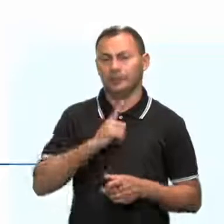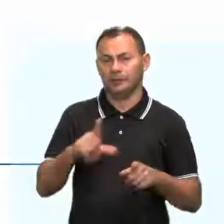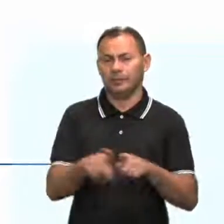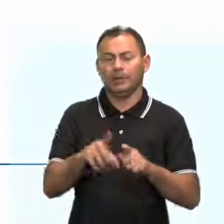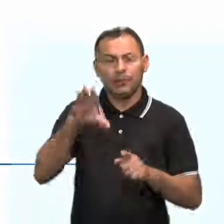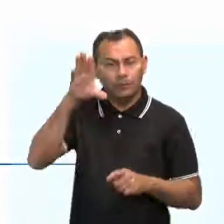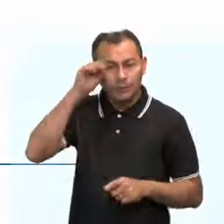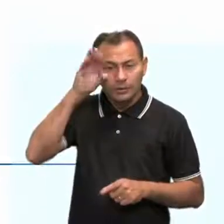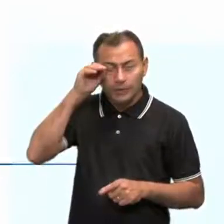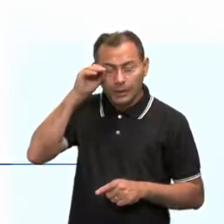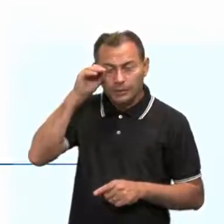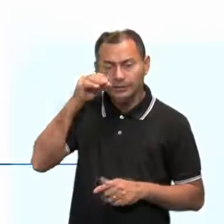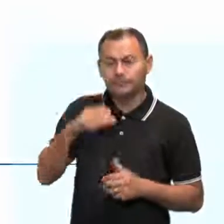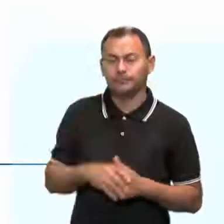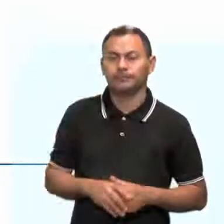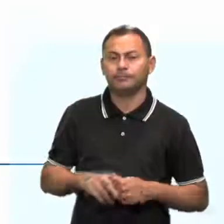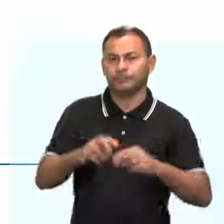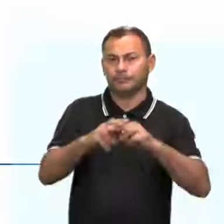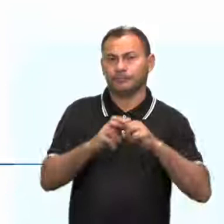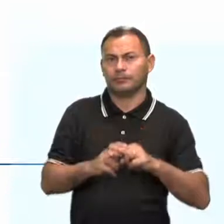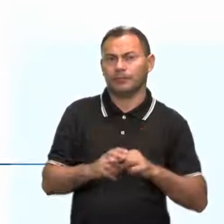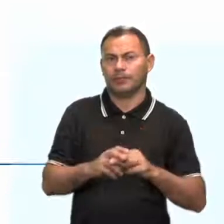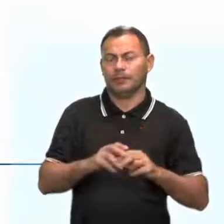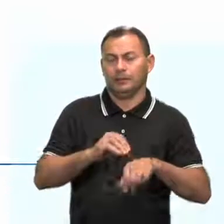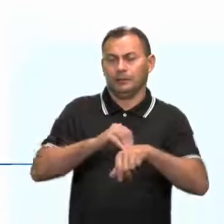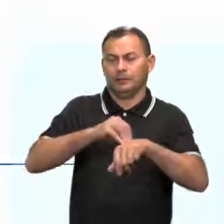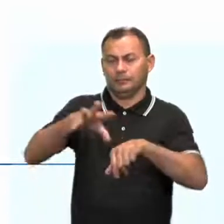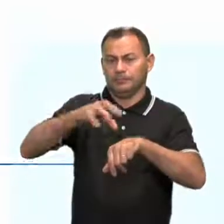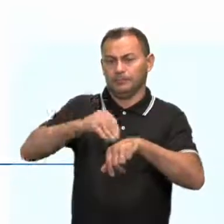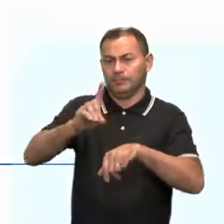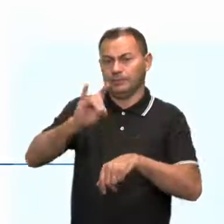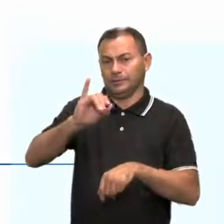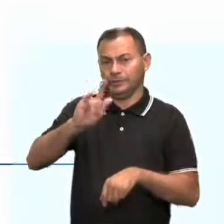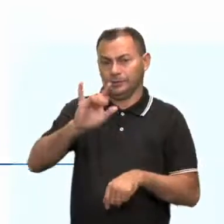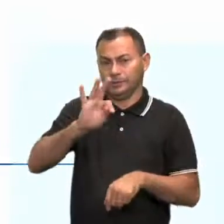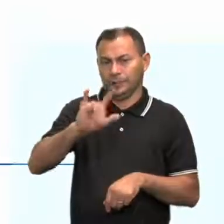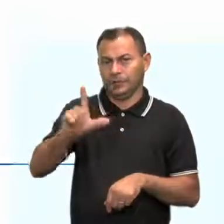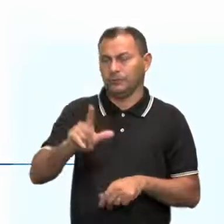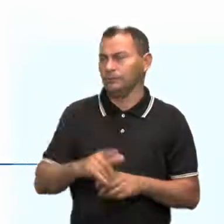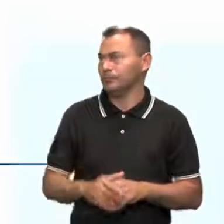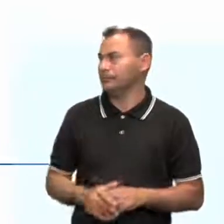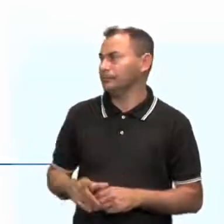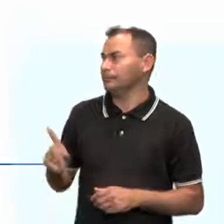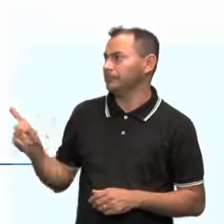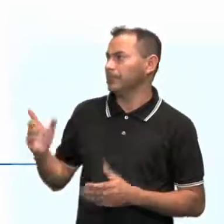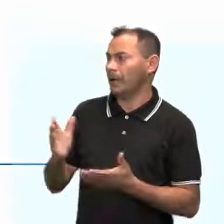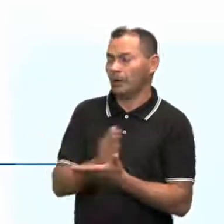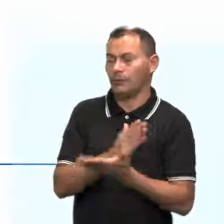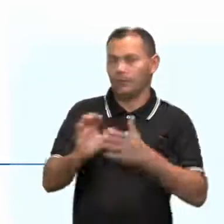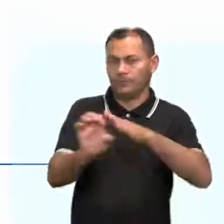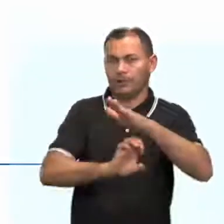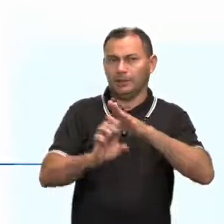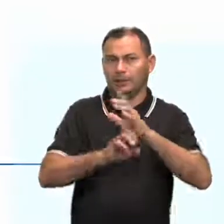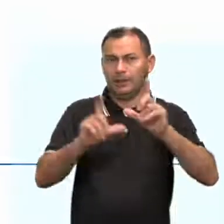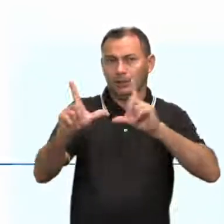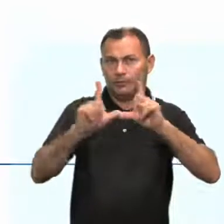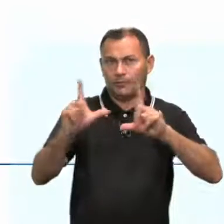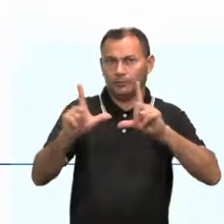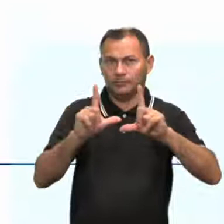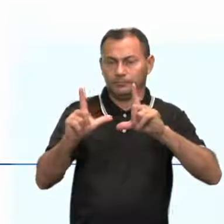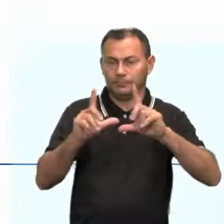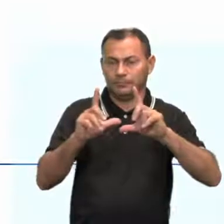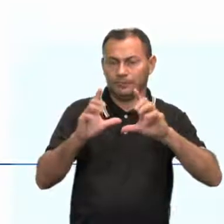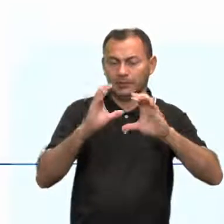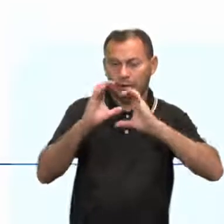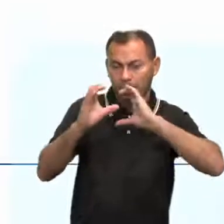uma curiosidade a respeito da transmissão digital. Algumas empresas de telecomunicações, aqui